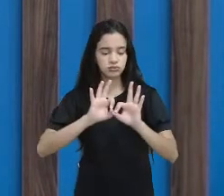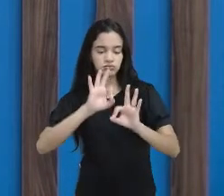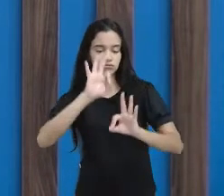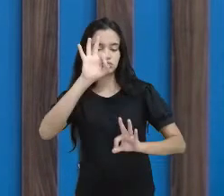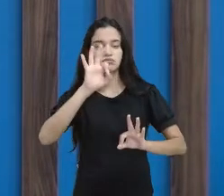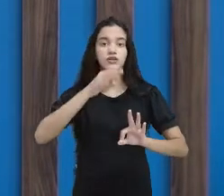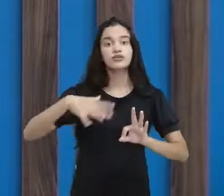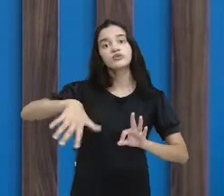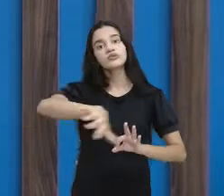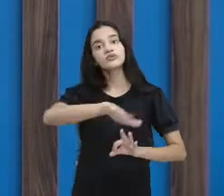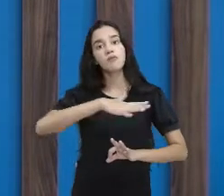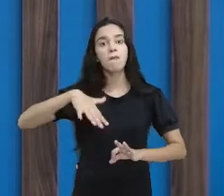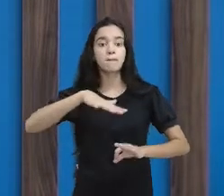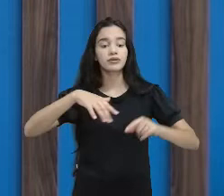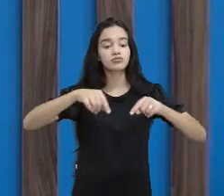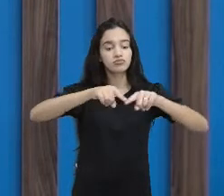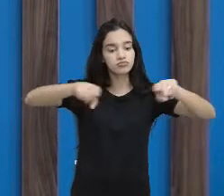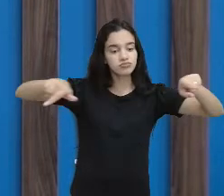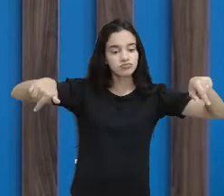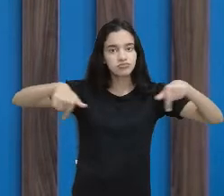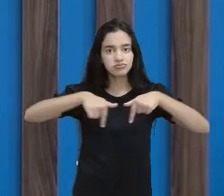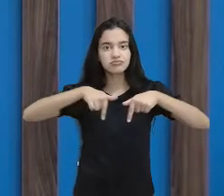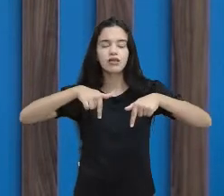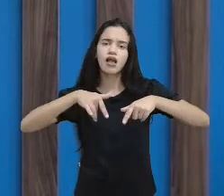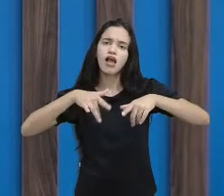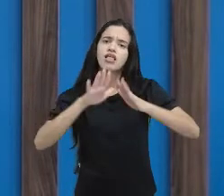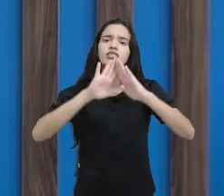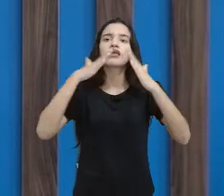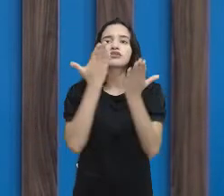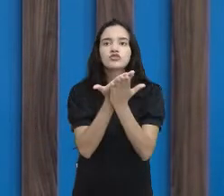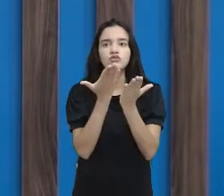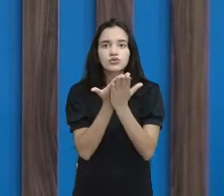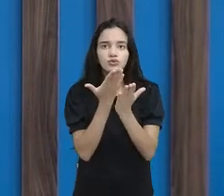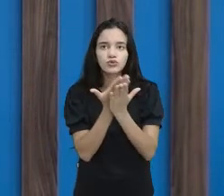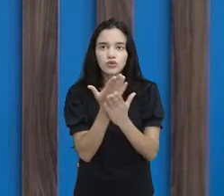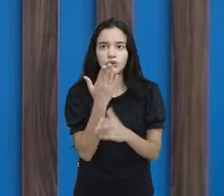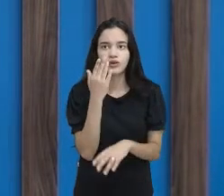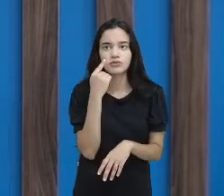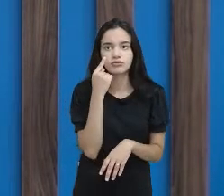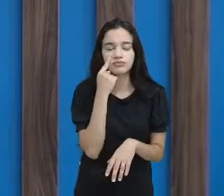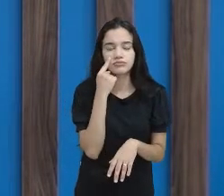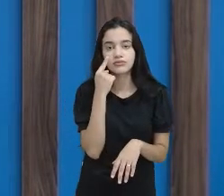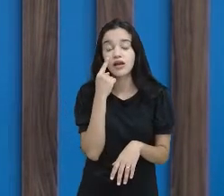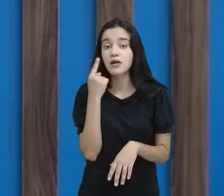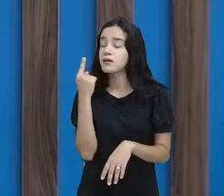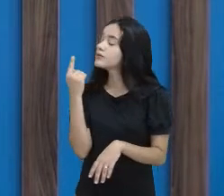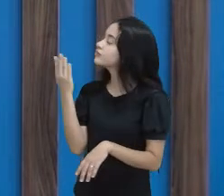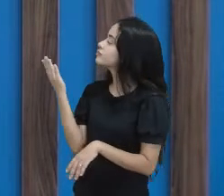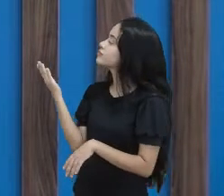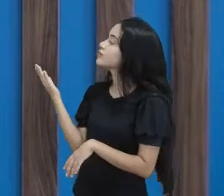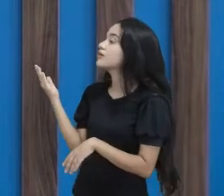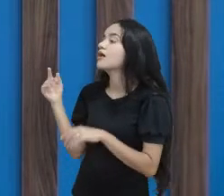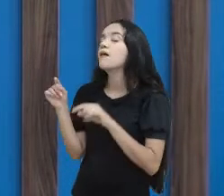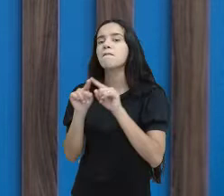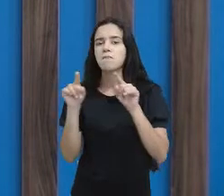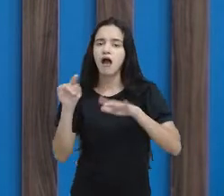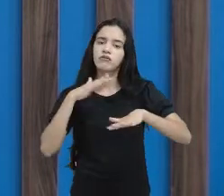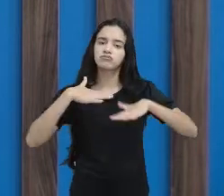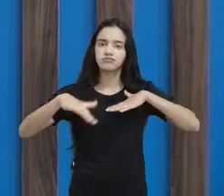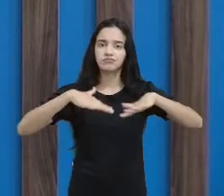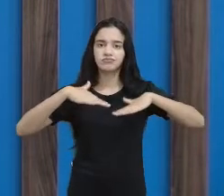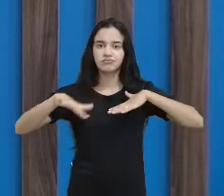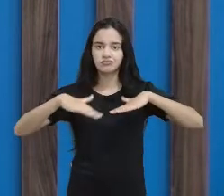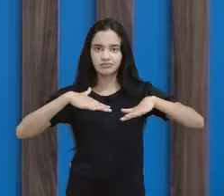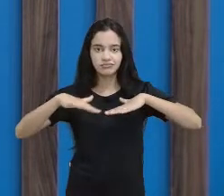de um espaço físico de uma quadra da escola, que talvez você tenha, aí ele vai ser um pouco menor, tá certo? Mas dá para movimentar em